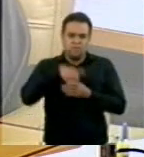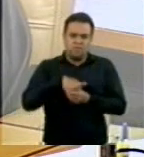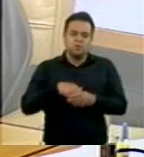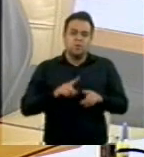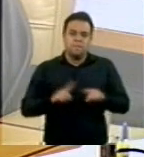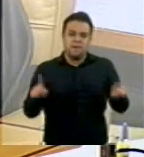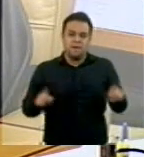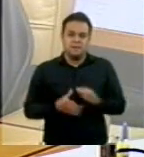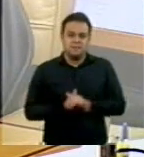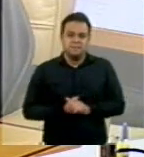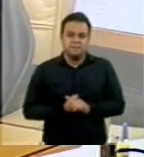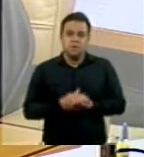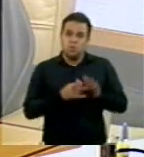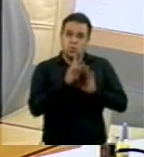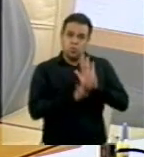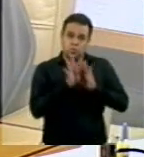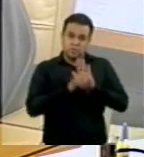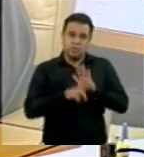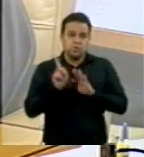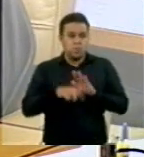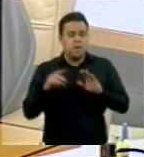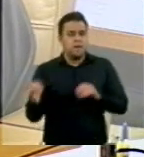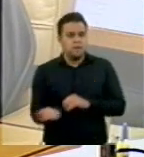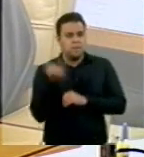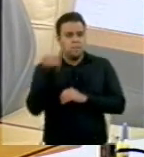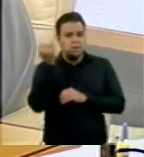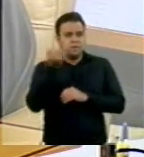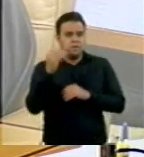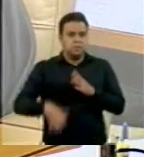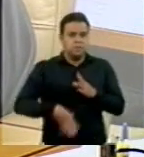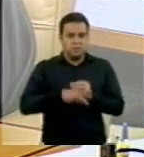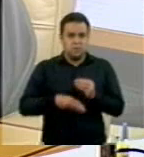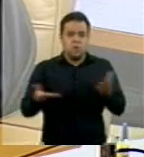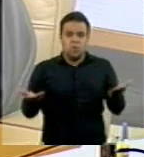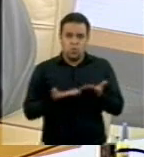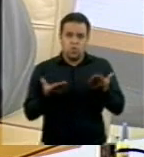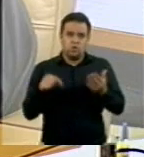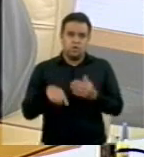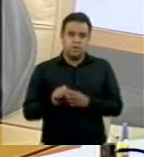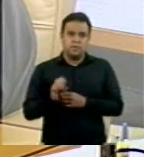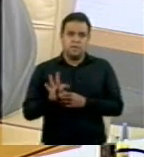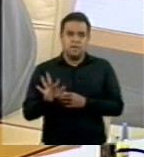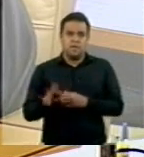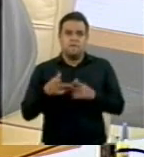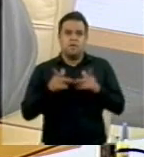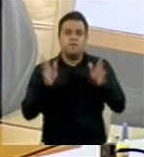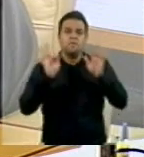matéria é efetivamente relevante para o desate nesta Corte, eu